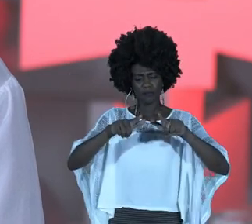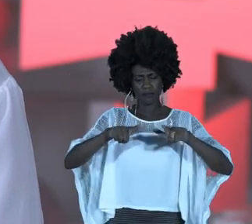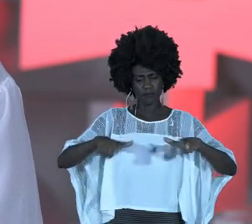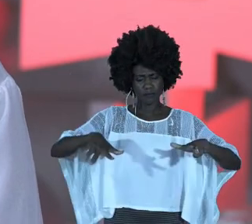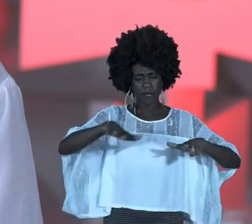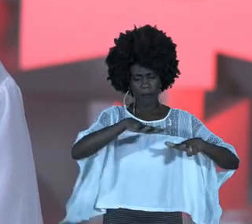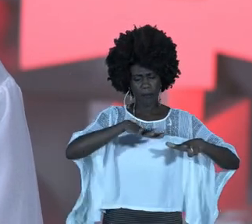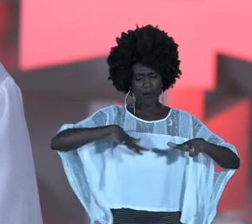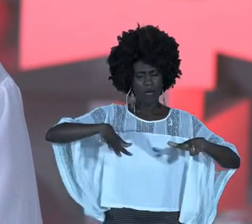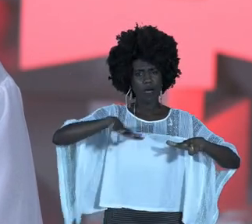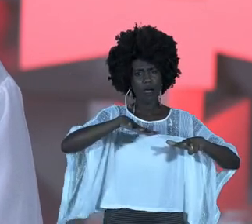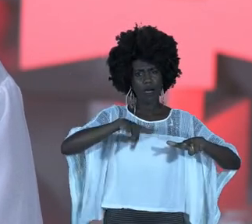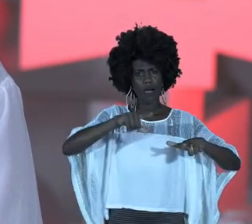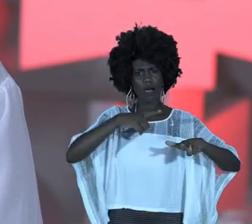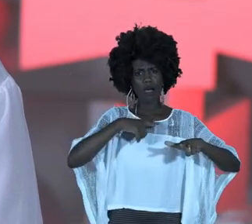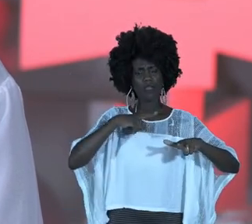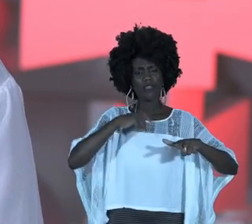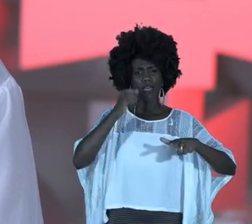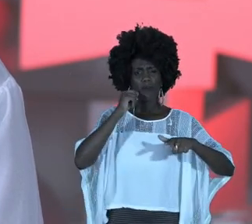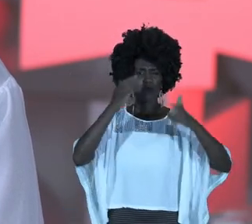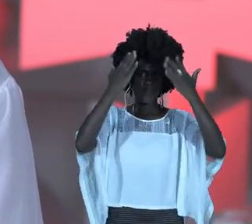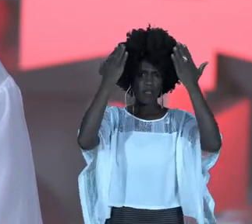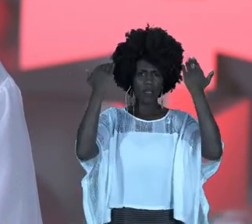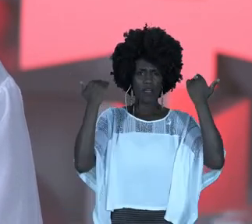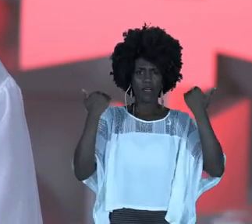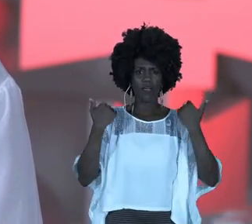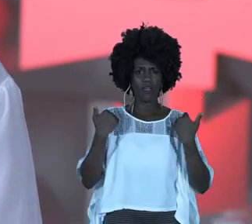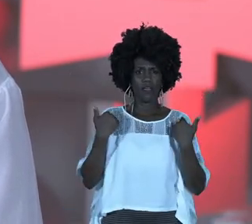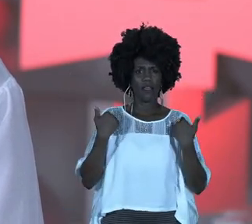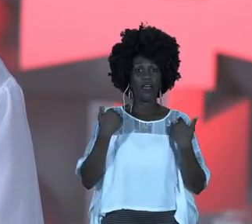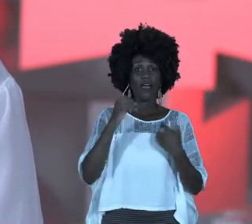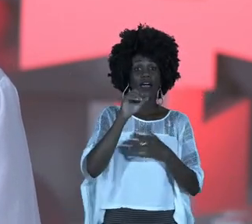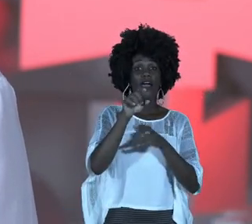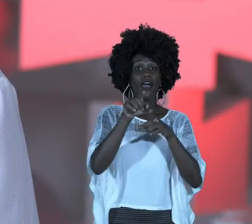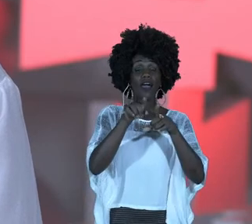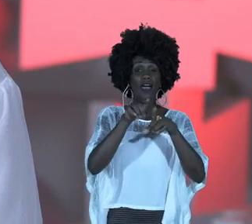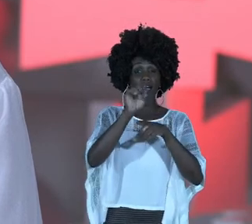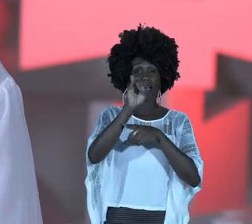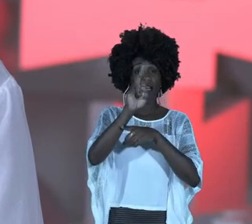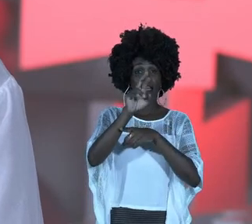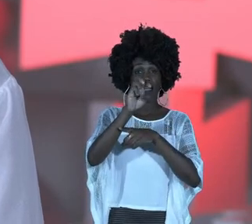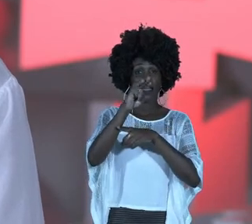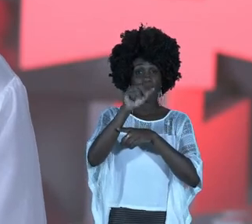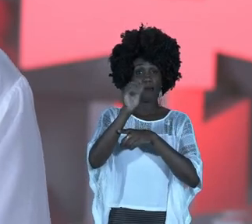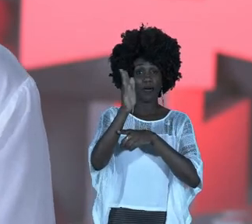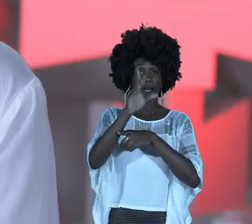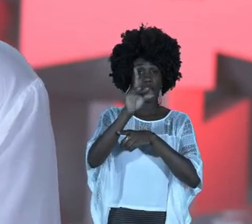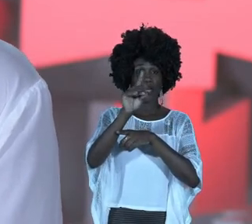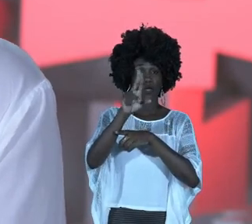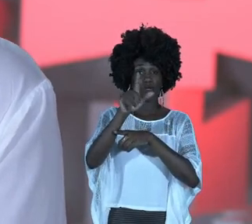planos. Primeiro plano, Irmã Dulce carregando Jesus como se fosse um Pietá.